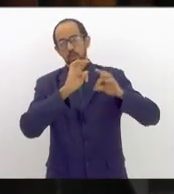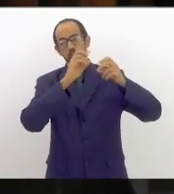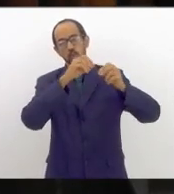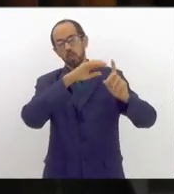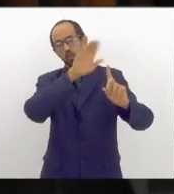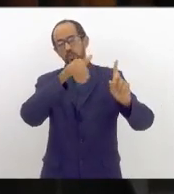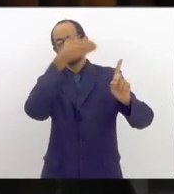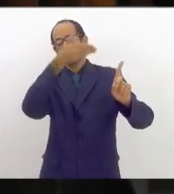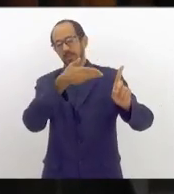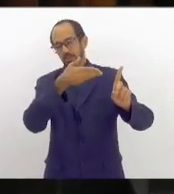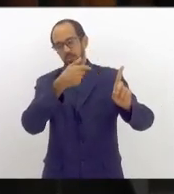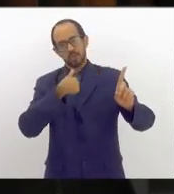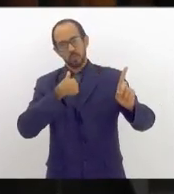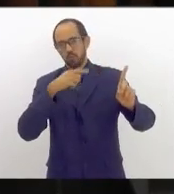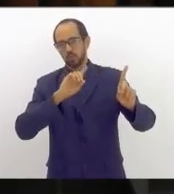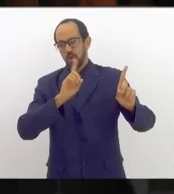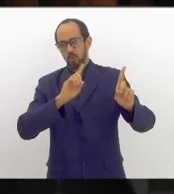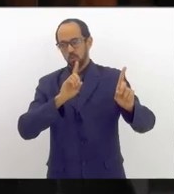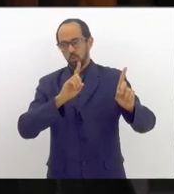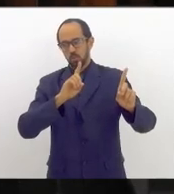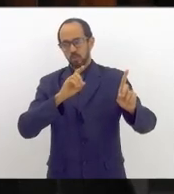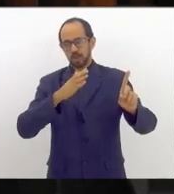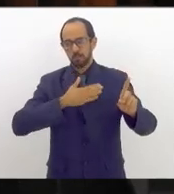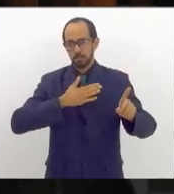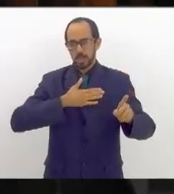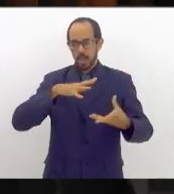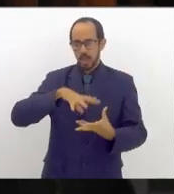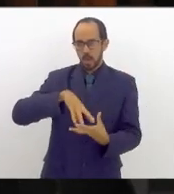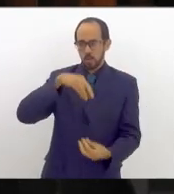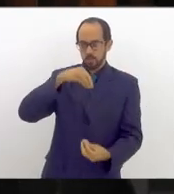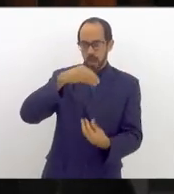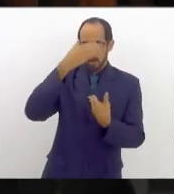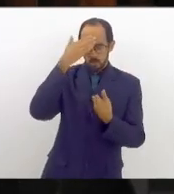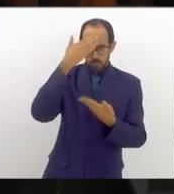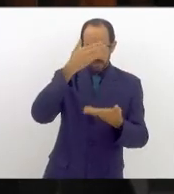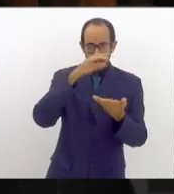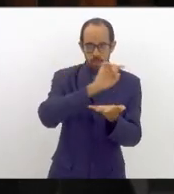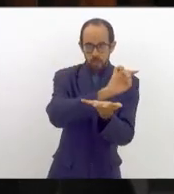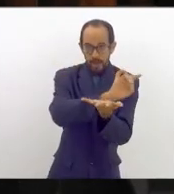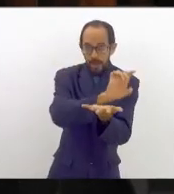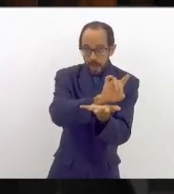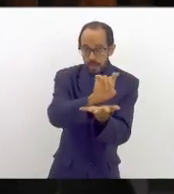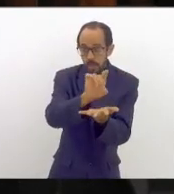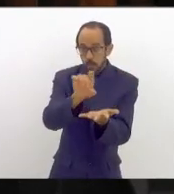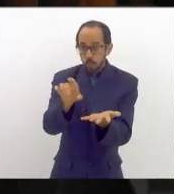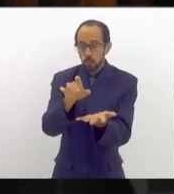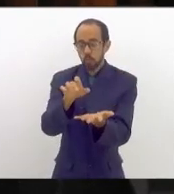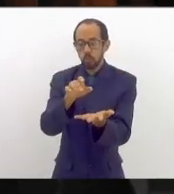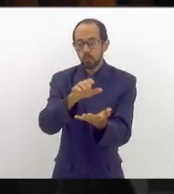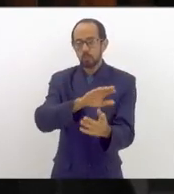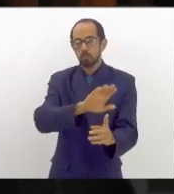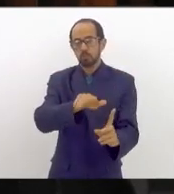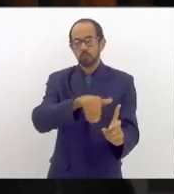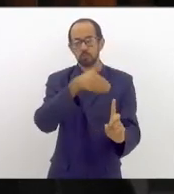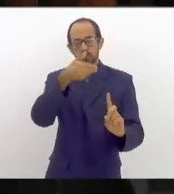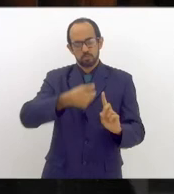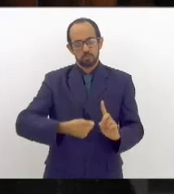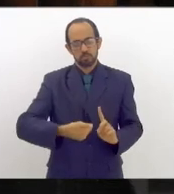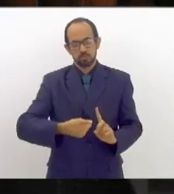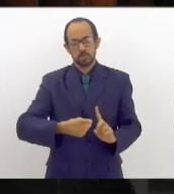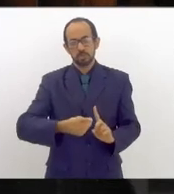toda a minha alma obrigado a cada uma e cada um de vocês por nos prestigiarem com